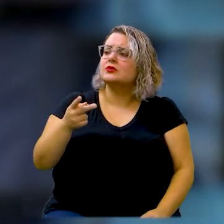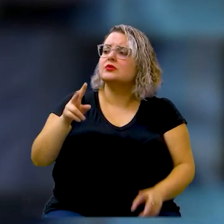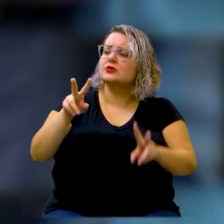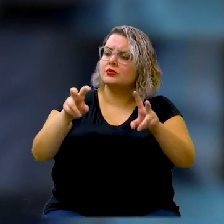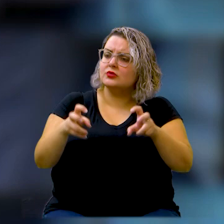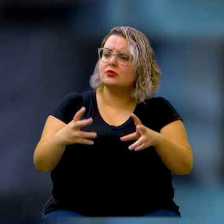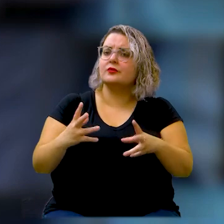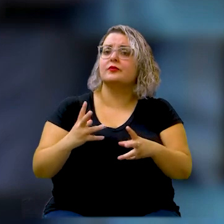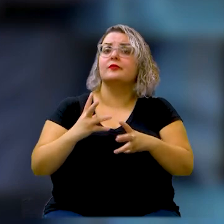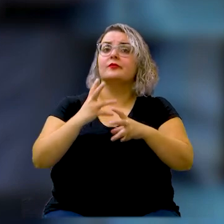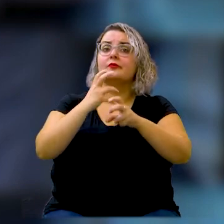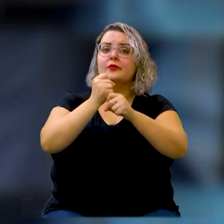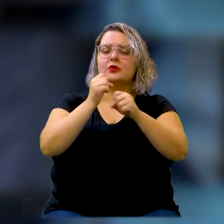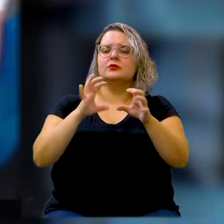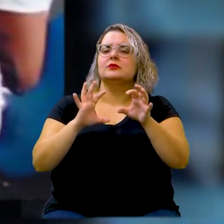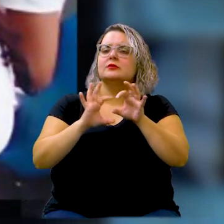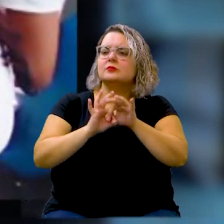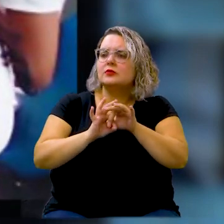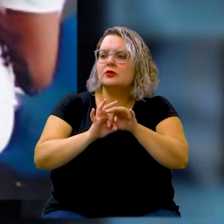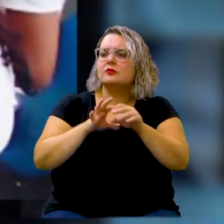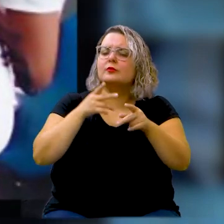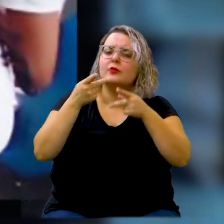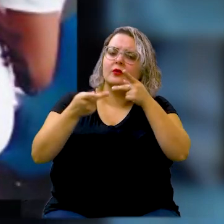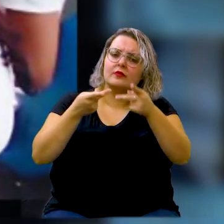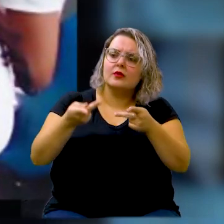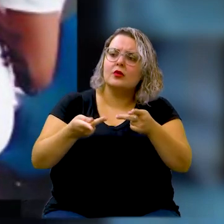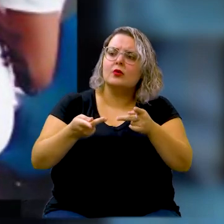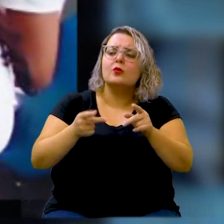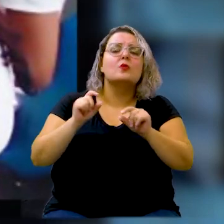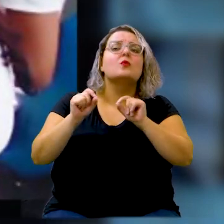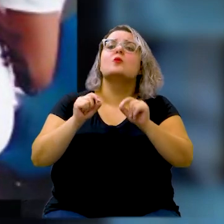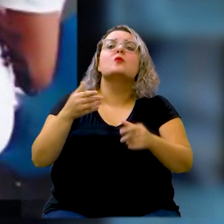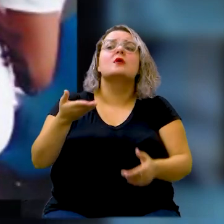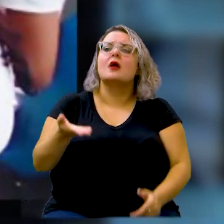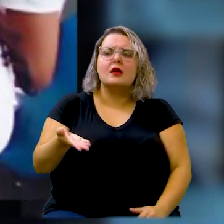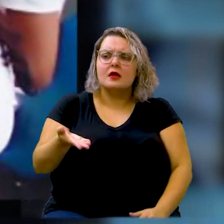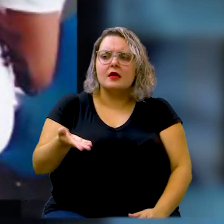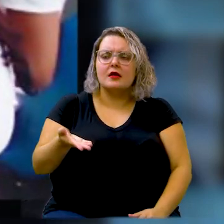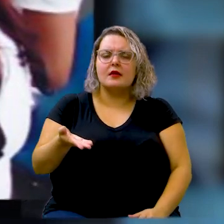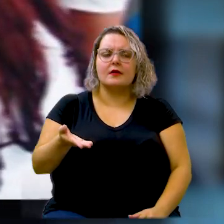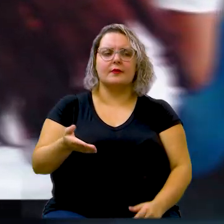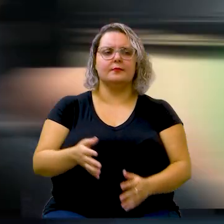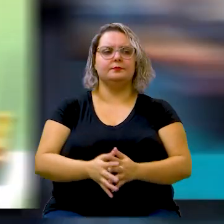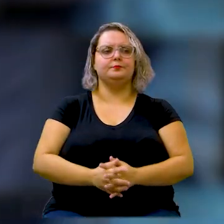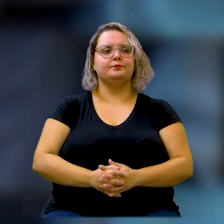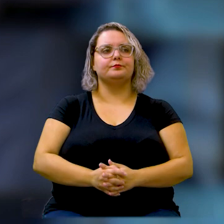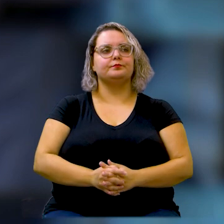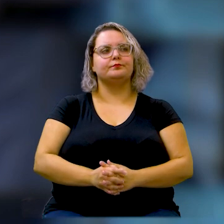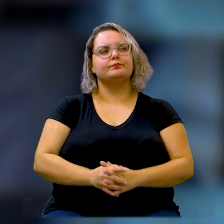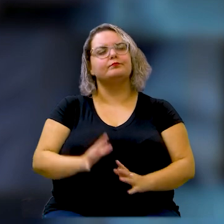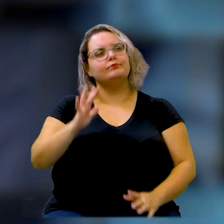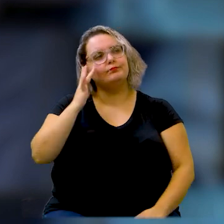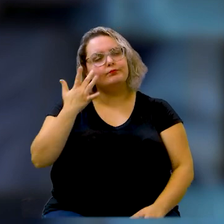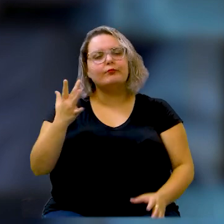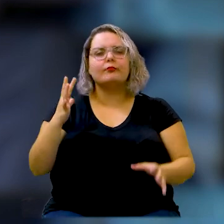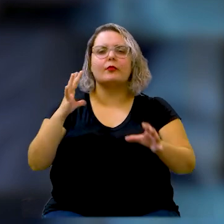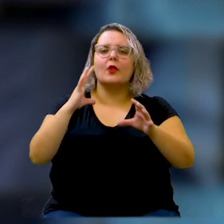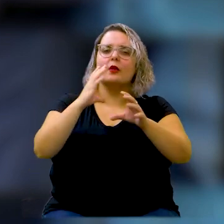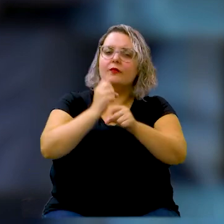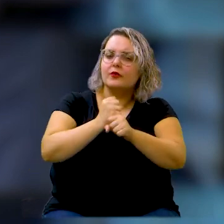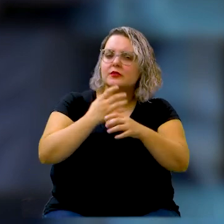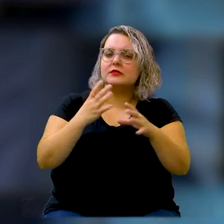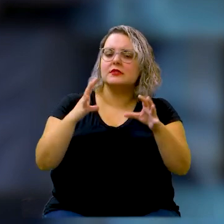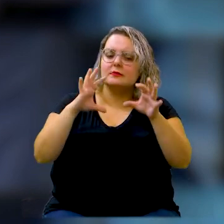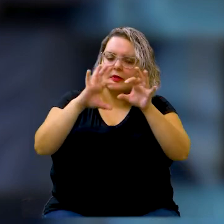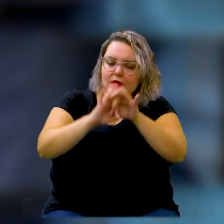de fortalecimento de vínculos. Vamos falar um pouquinho sobre isso. O que se trata exatamente isso? Eu acho que o fortalecimento de vínculos